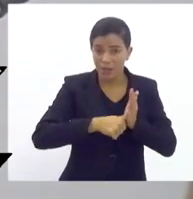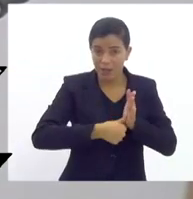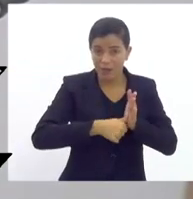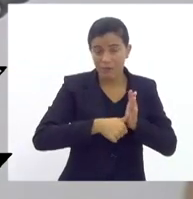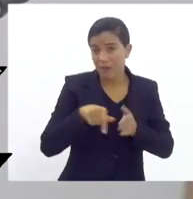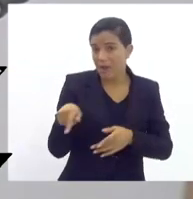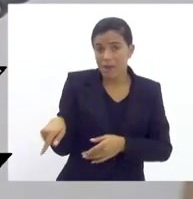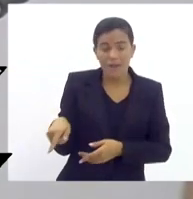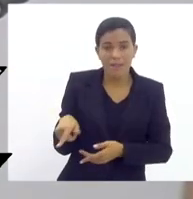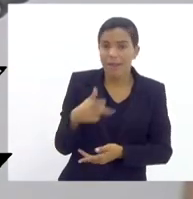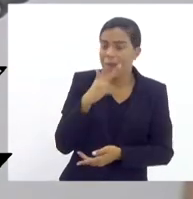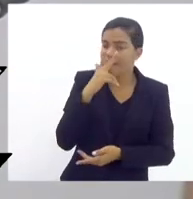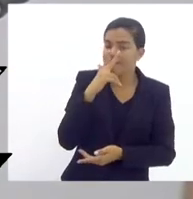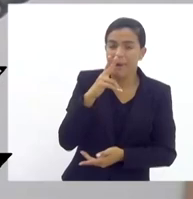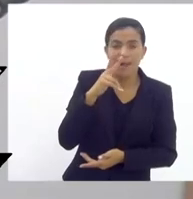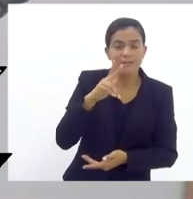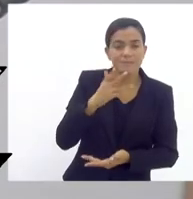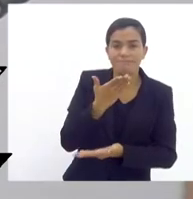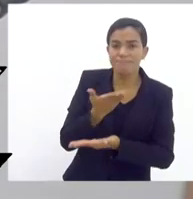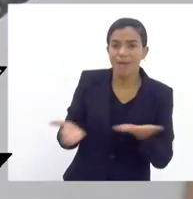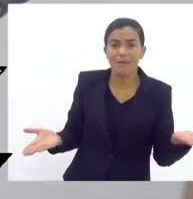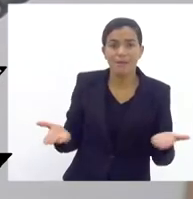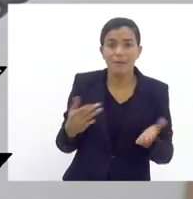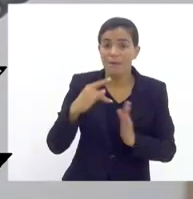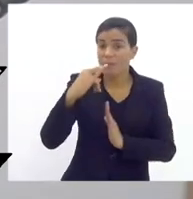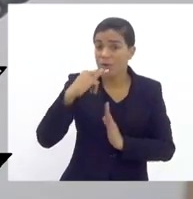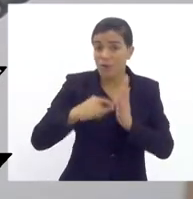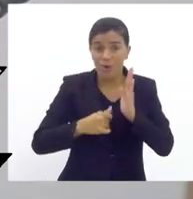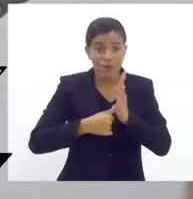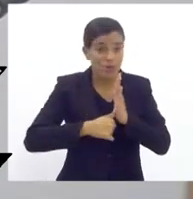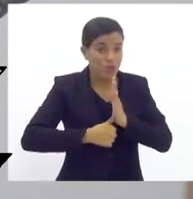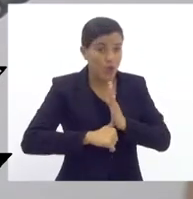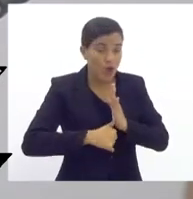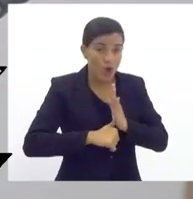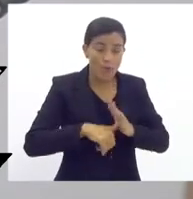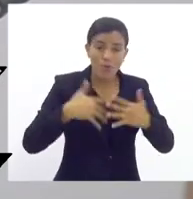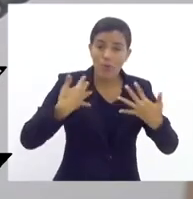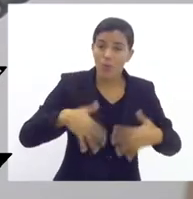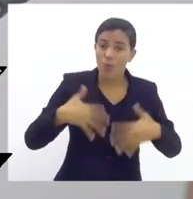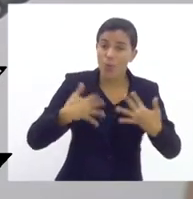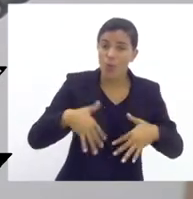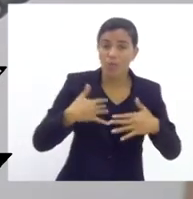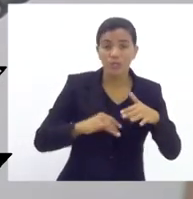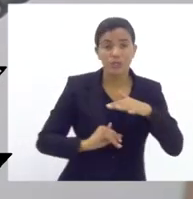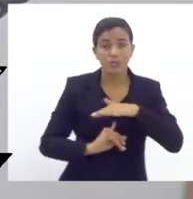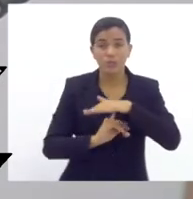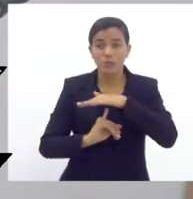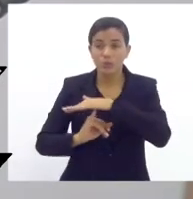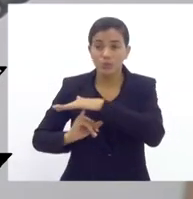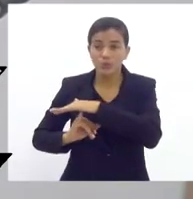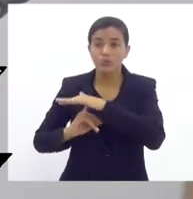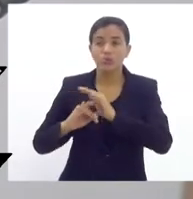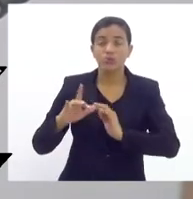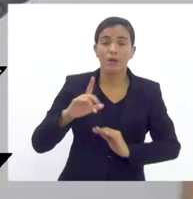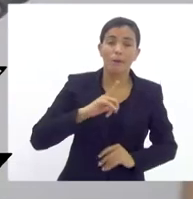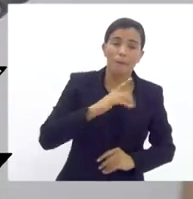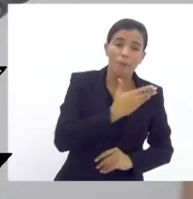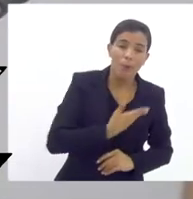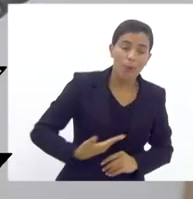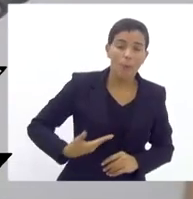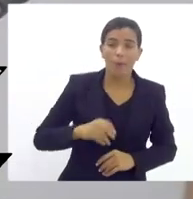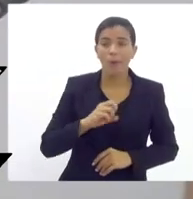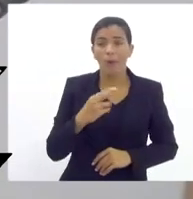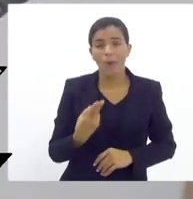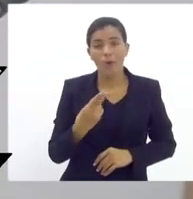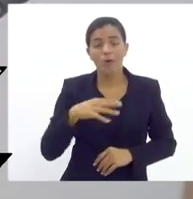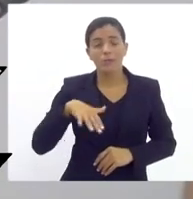quase pedido porque a questão de documentação para Imigrantes tá cheio de instituições de entidade seja público seja da